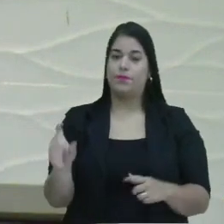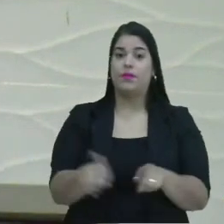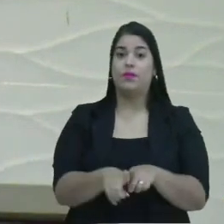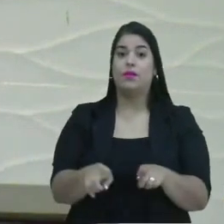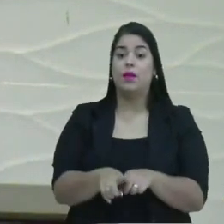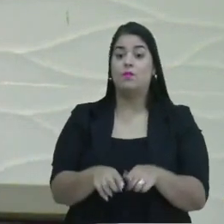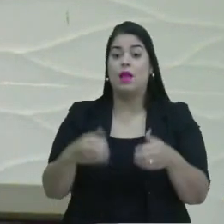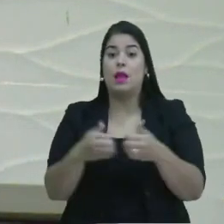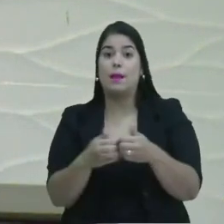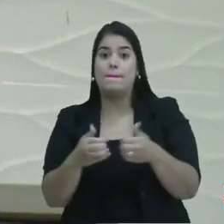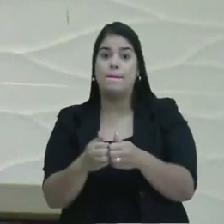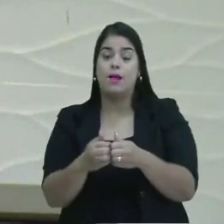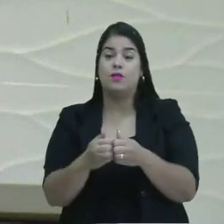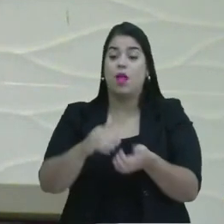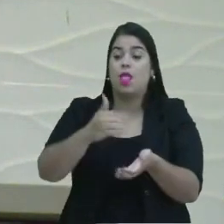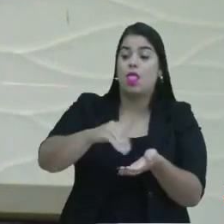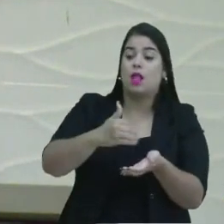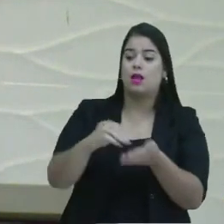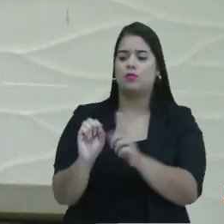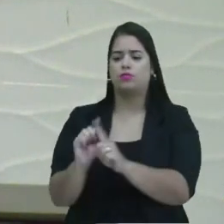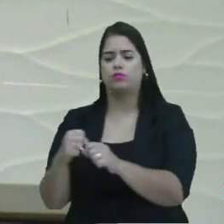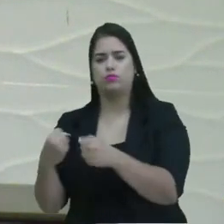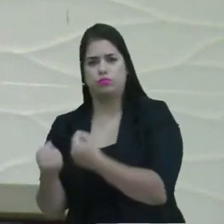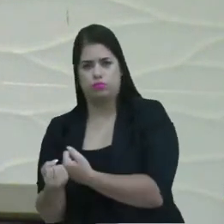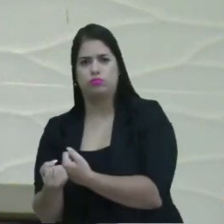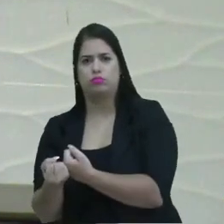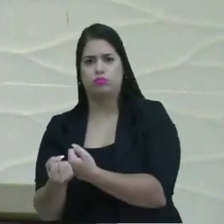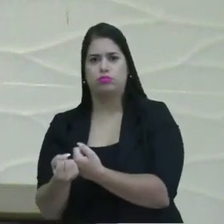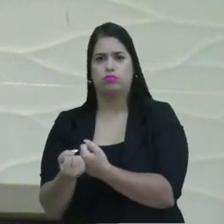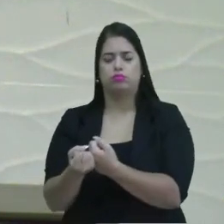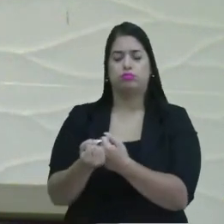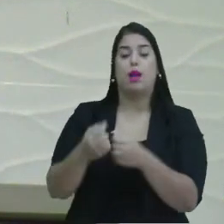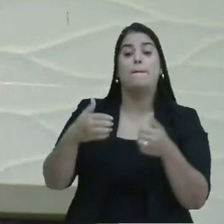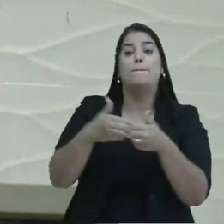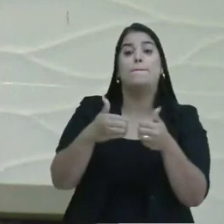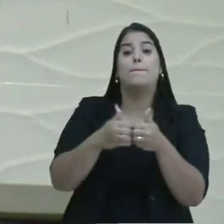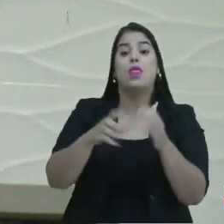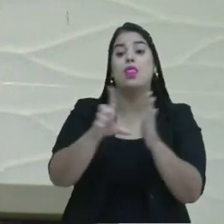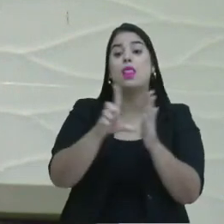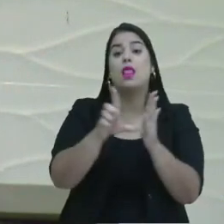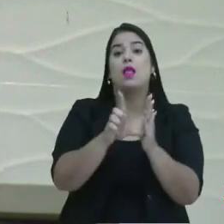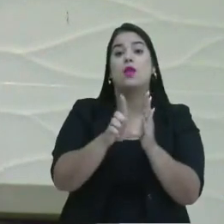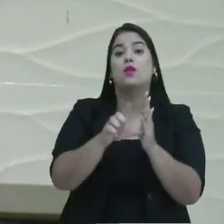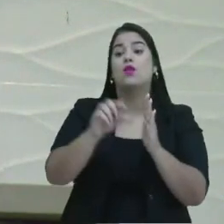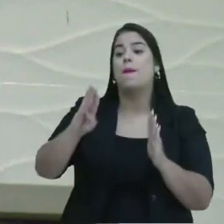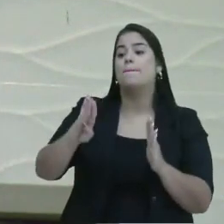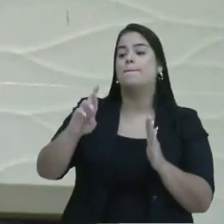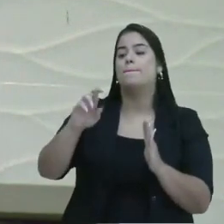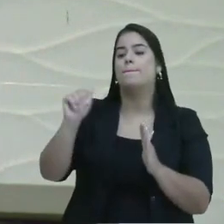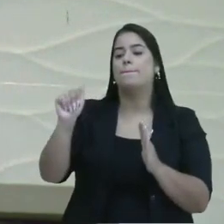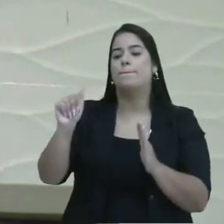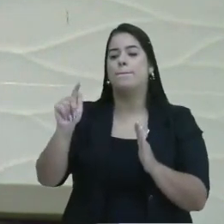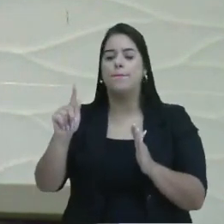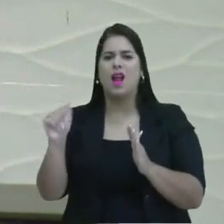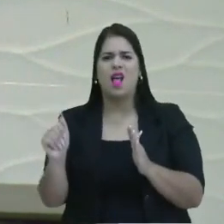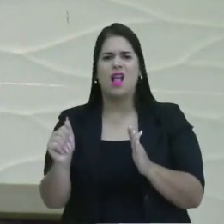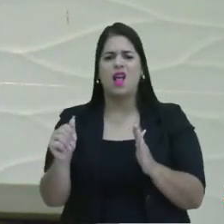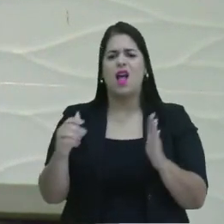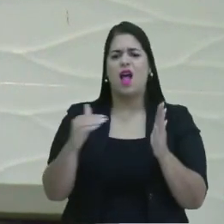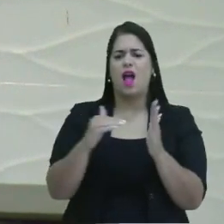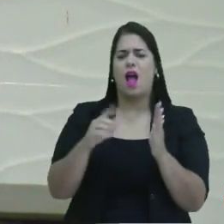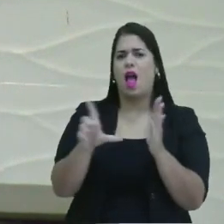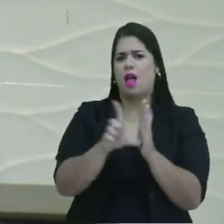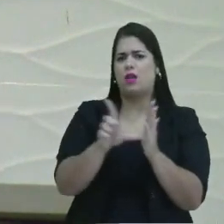Secretaria de Assistência Social com a loja Braga Calçados, a Motorac. bem como ali no supermercado